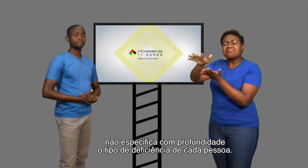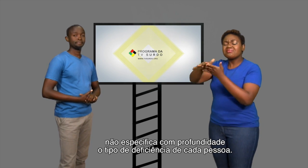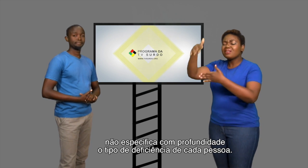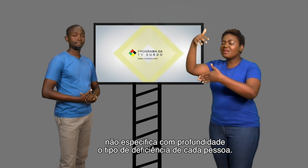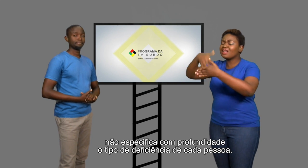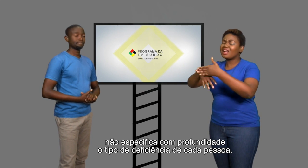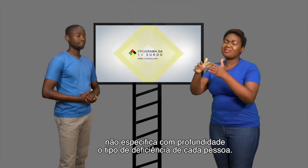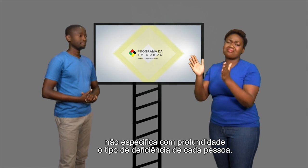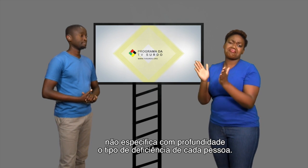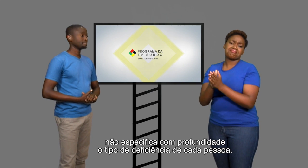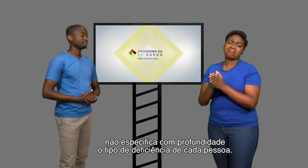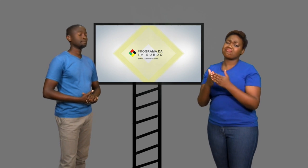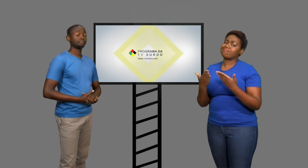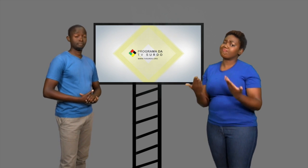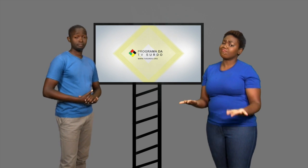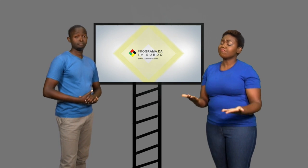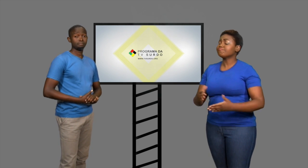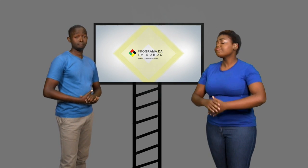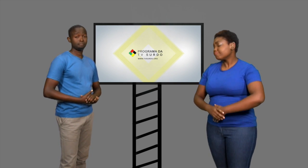cada pessoa.